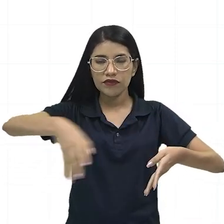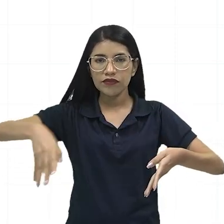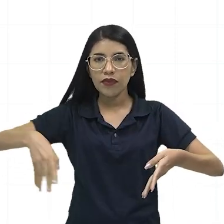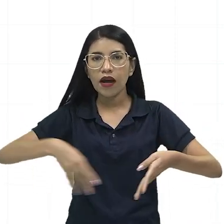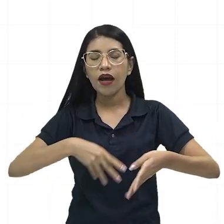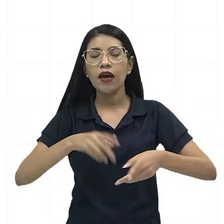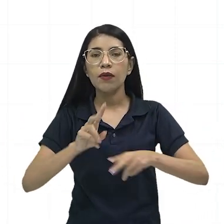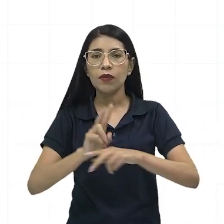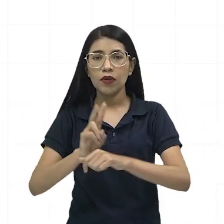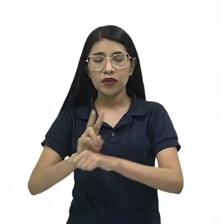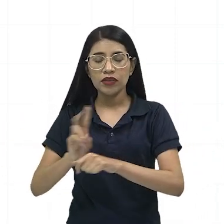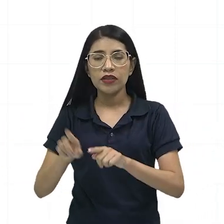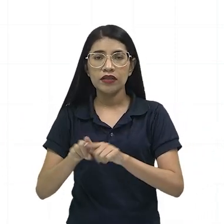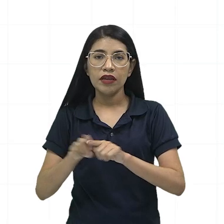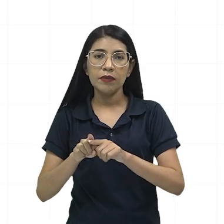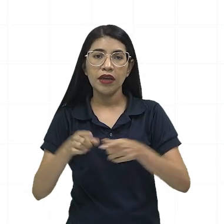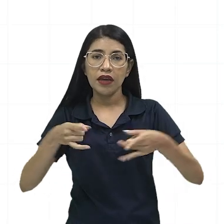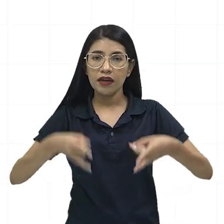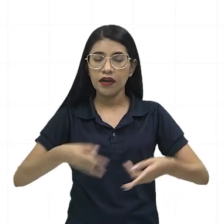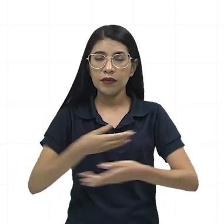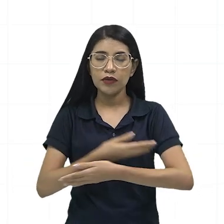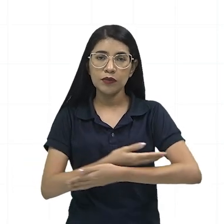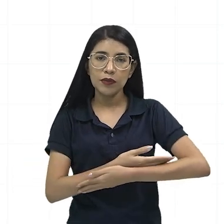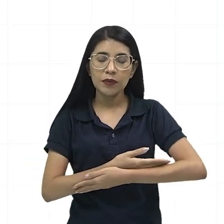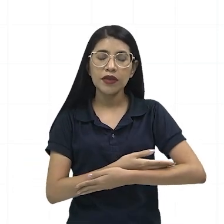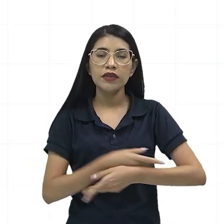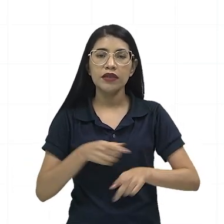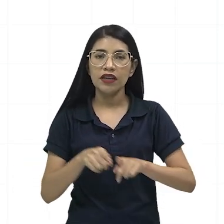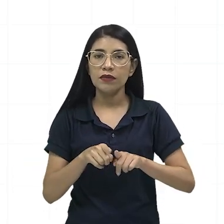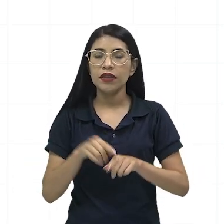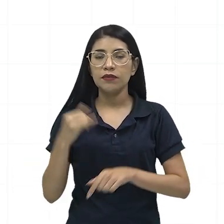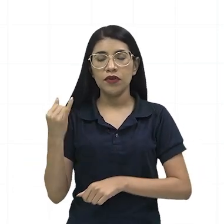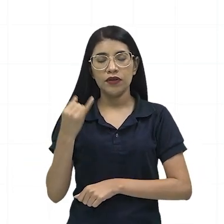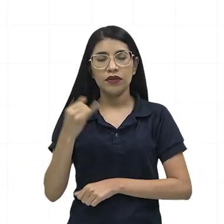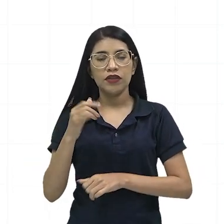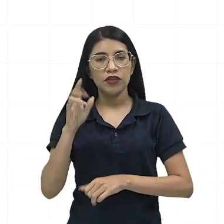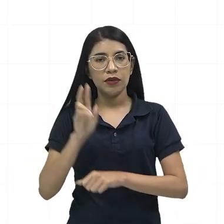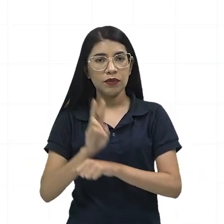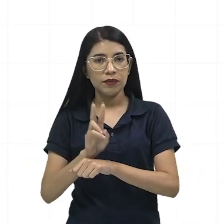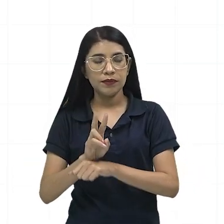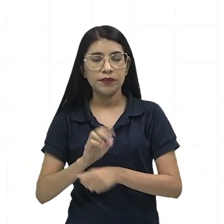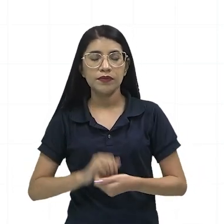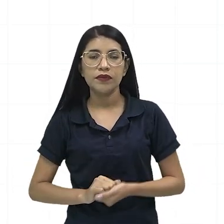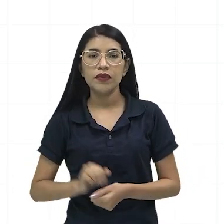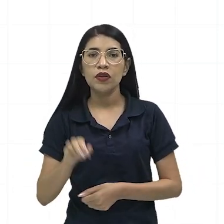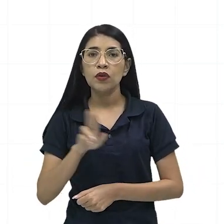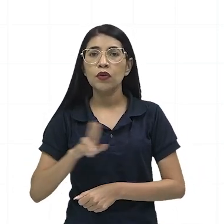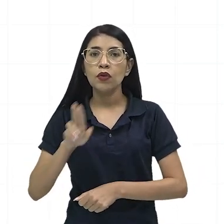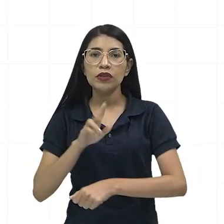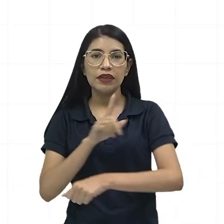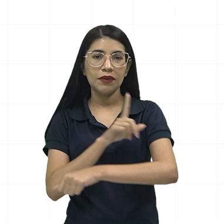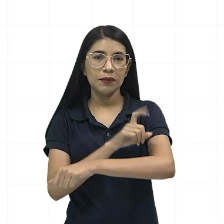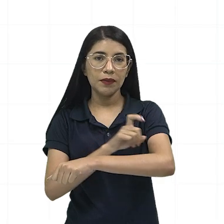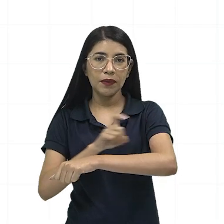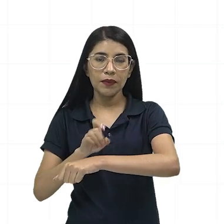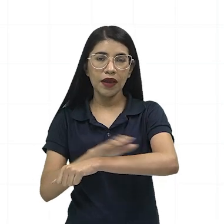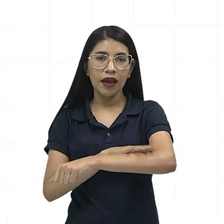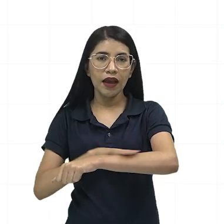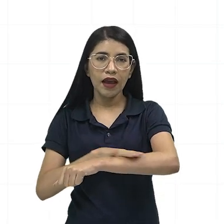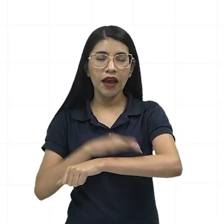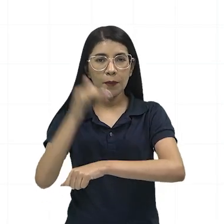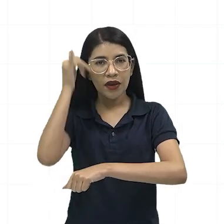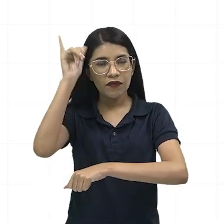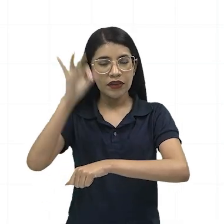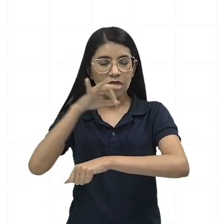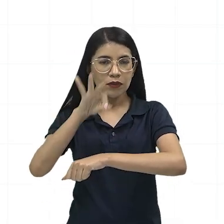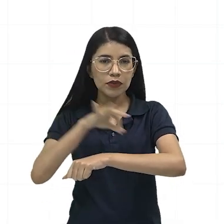dos berços dos nenéns, né? É importante utilizar repelentes, principalmente